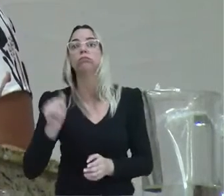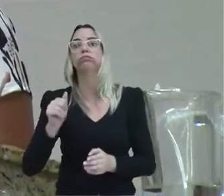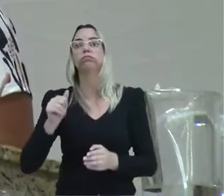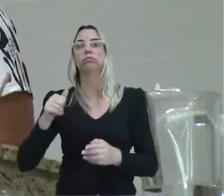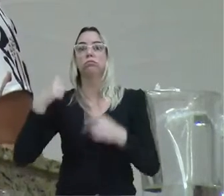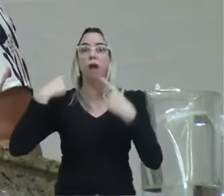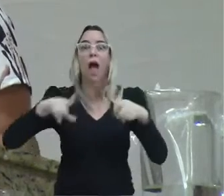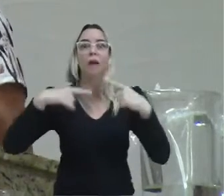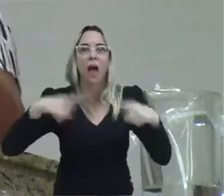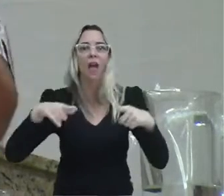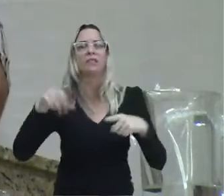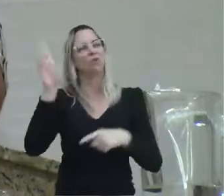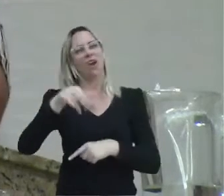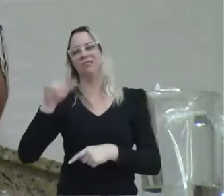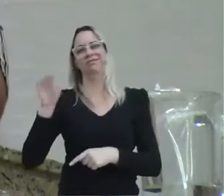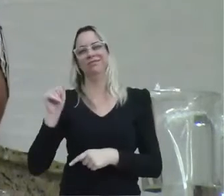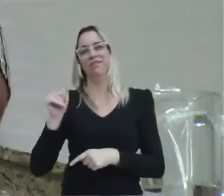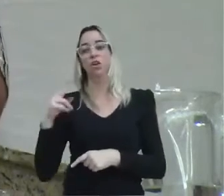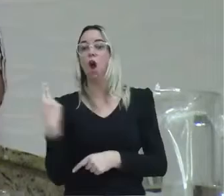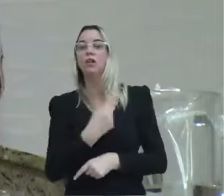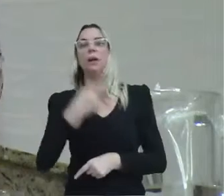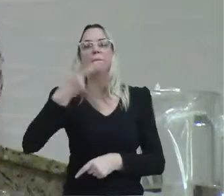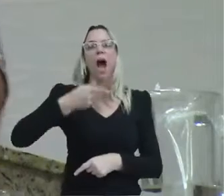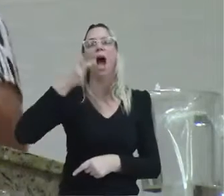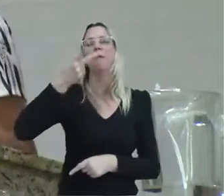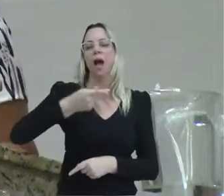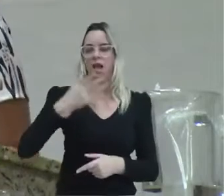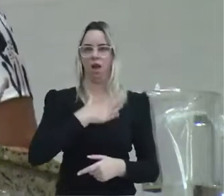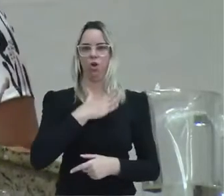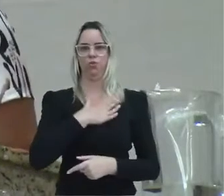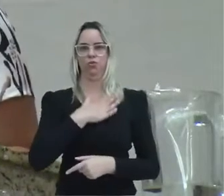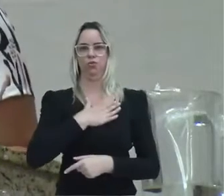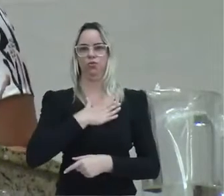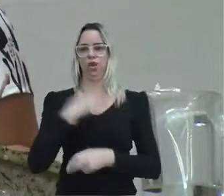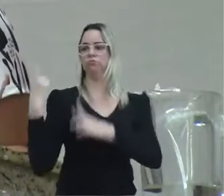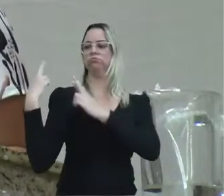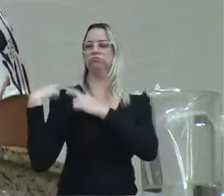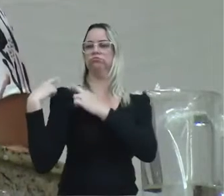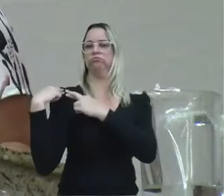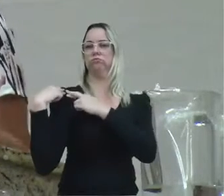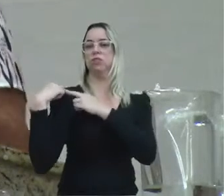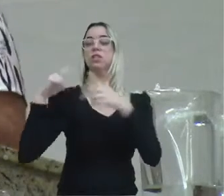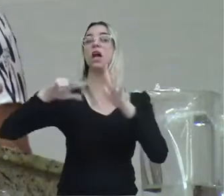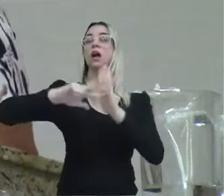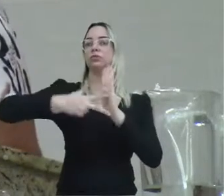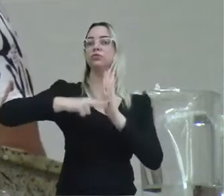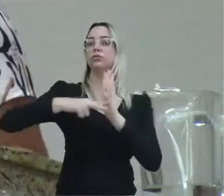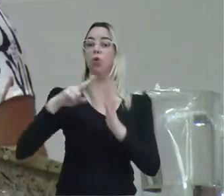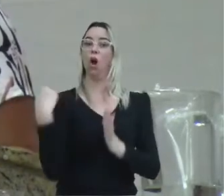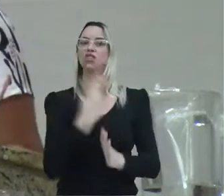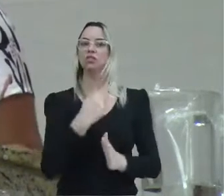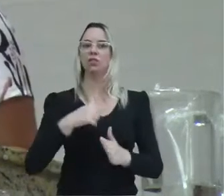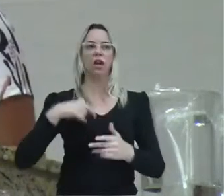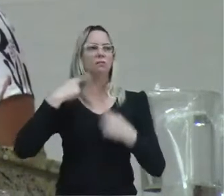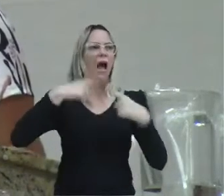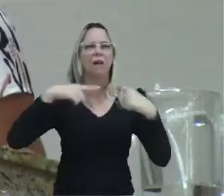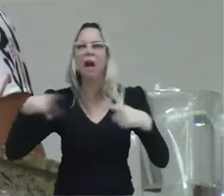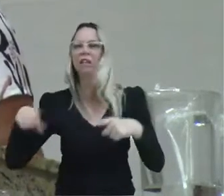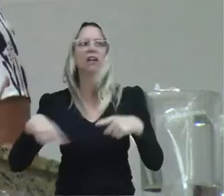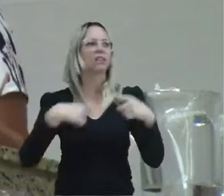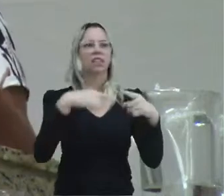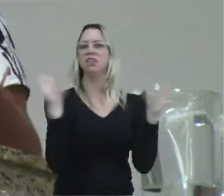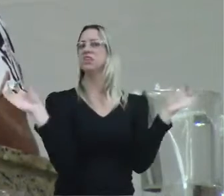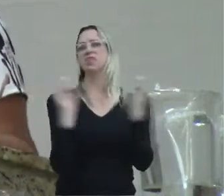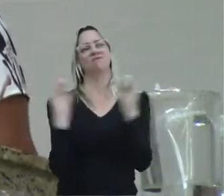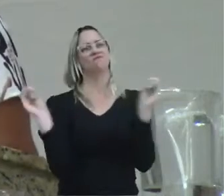atacar. Da nossa boca, da minha boca que representa essa instituição, a gente não ataca ninguém,